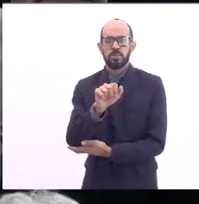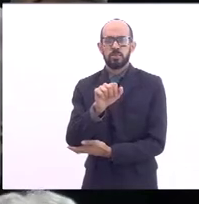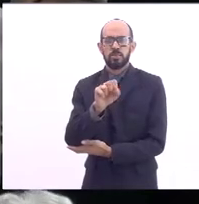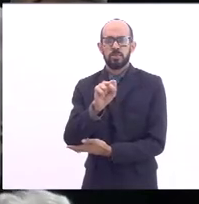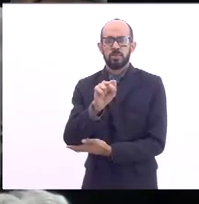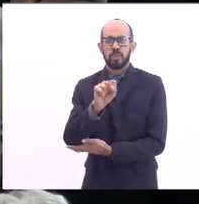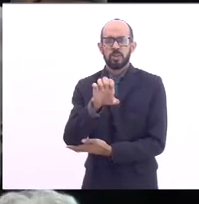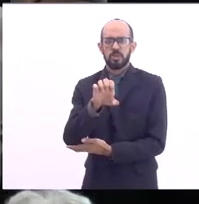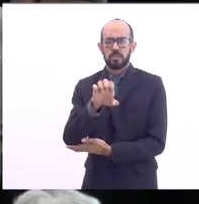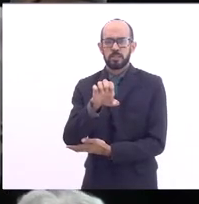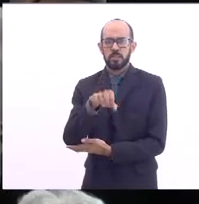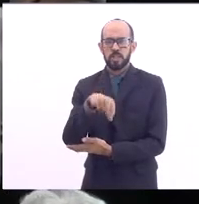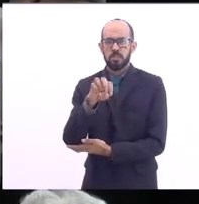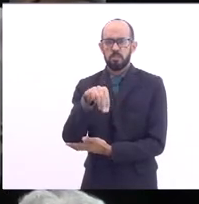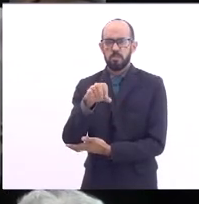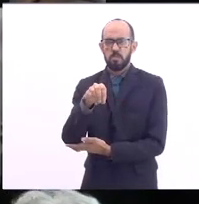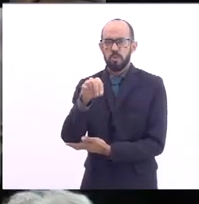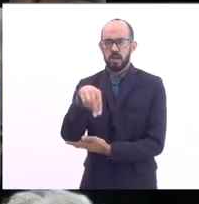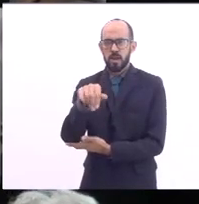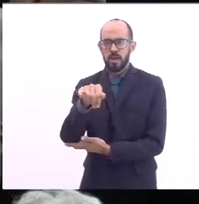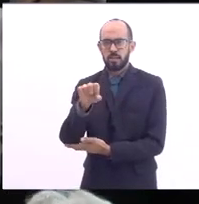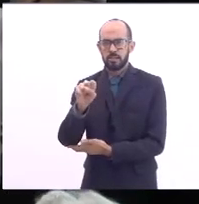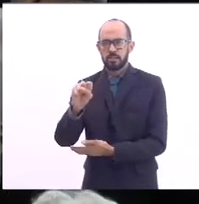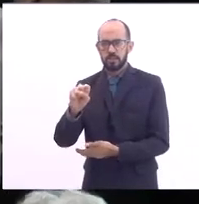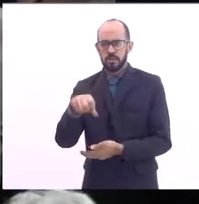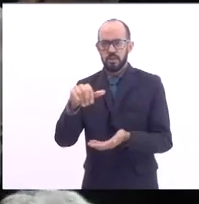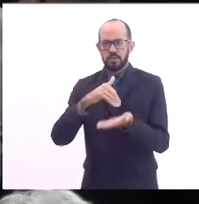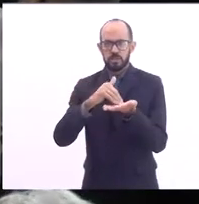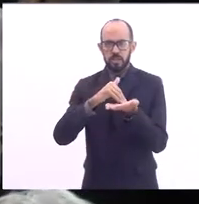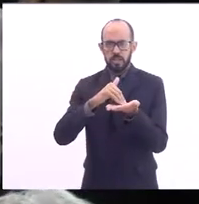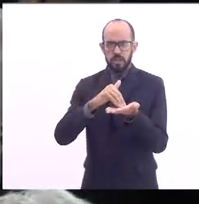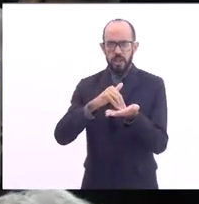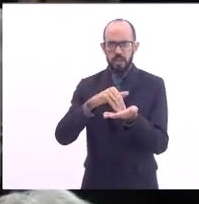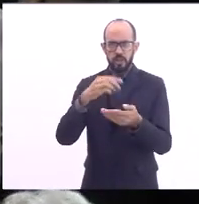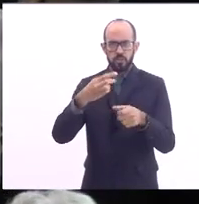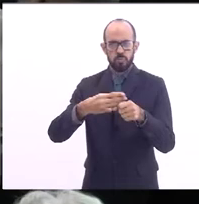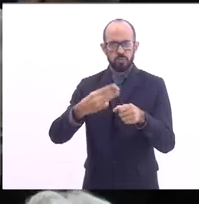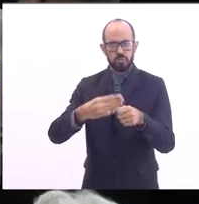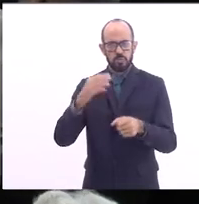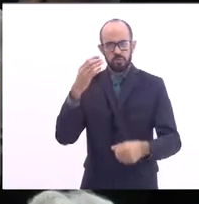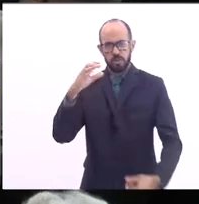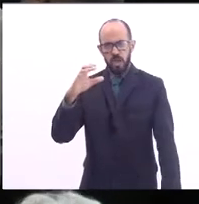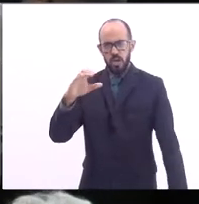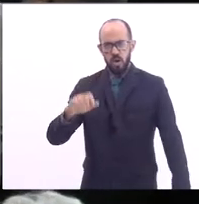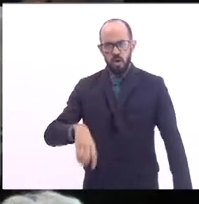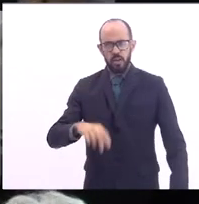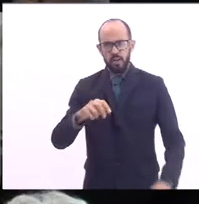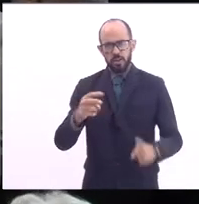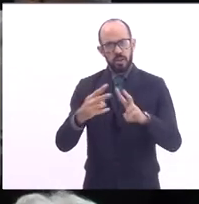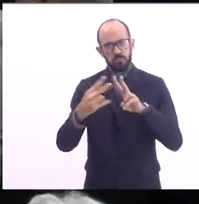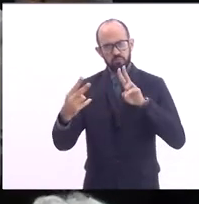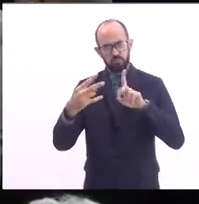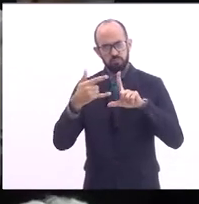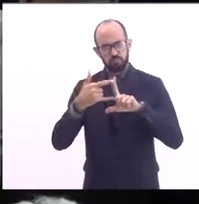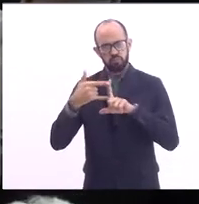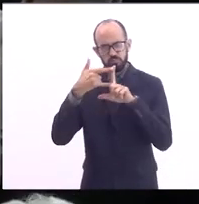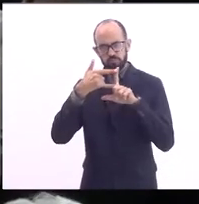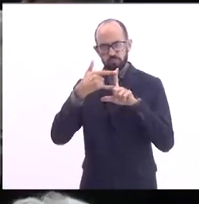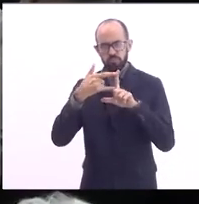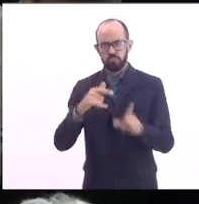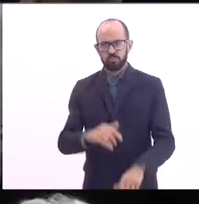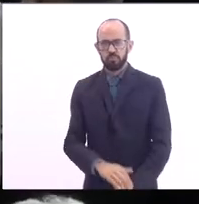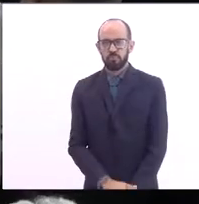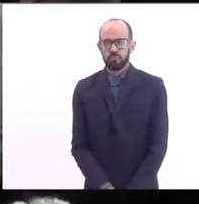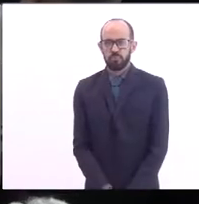secretária de Serviço Público do município de Niterói, que está também por videoconferência.